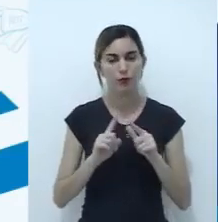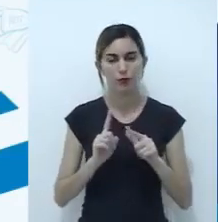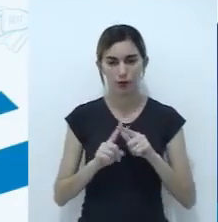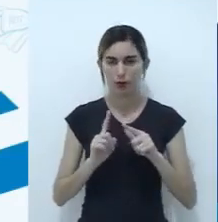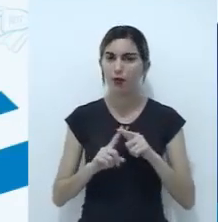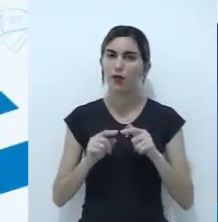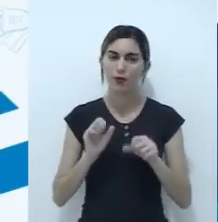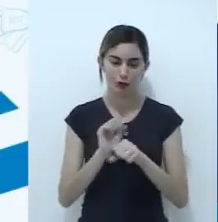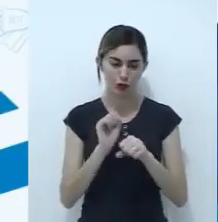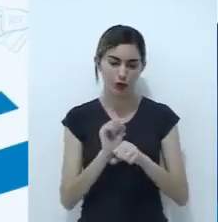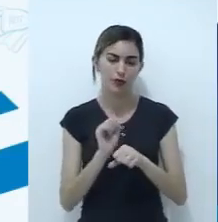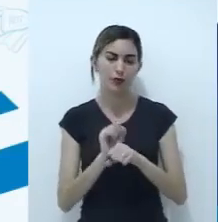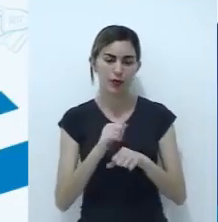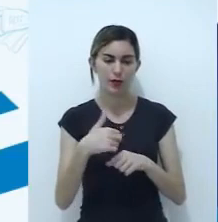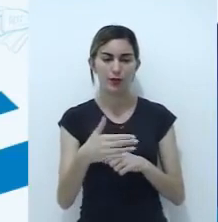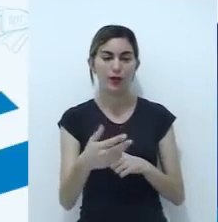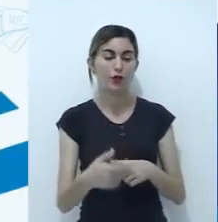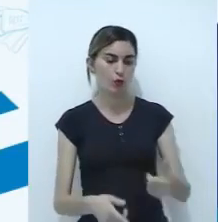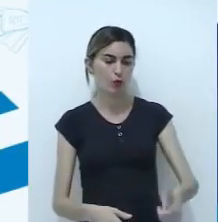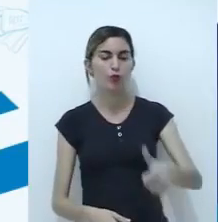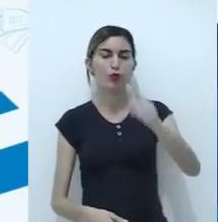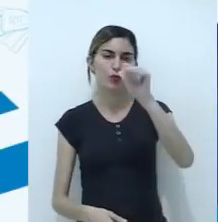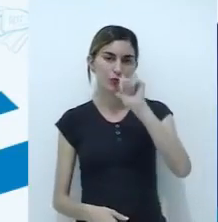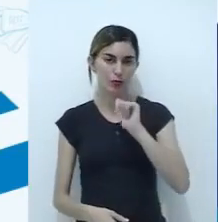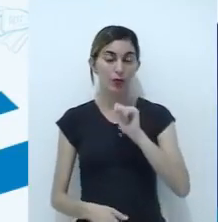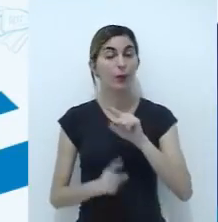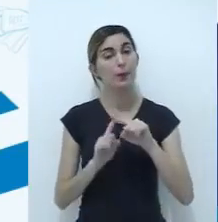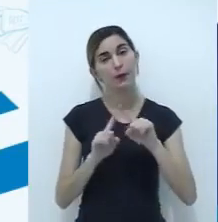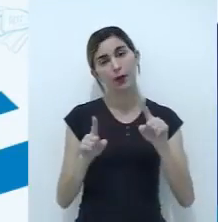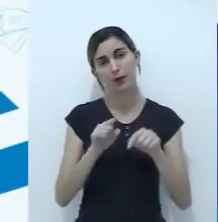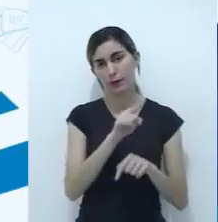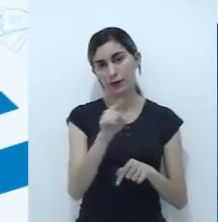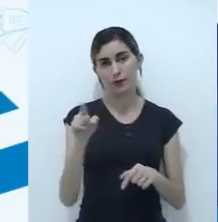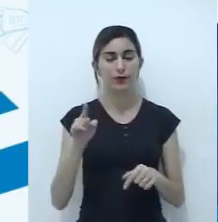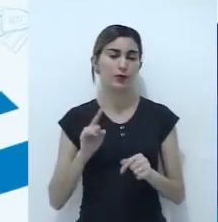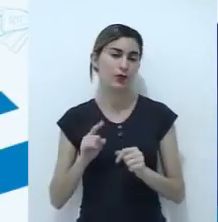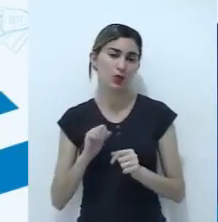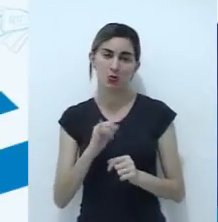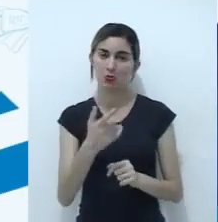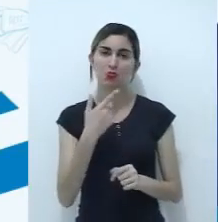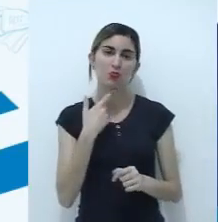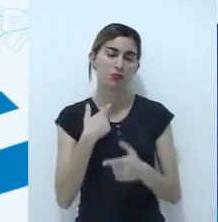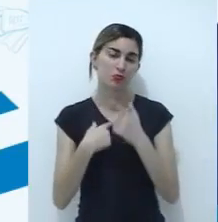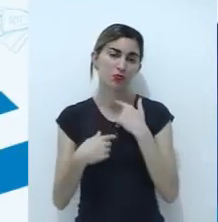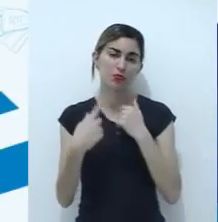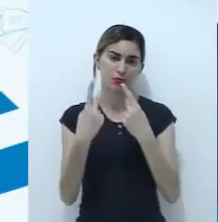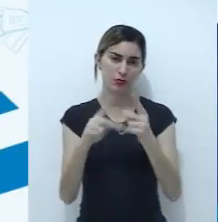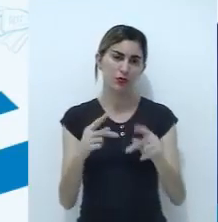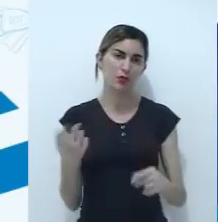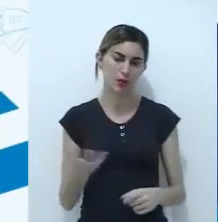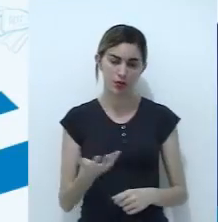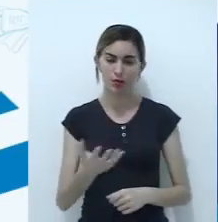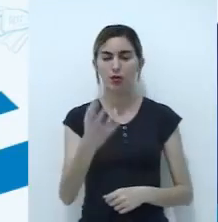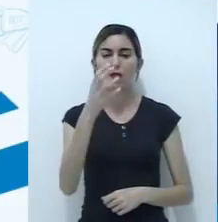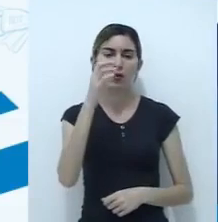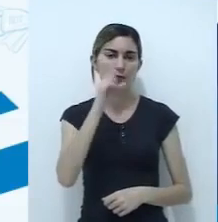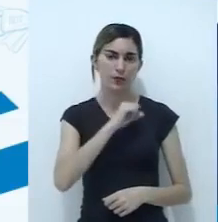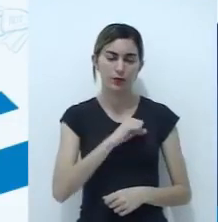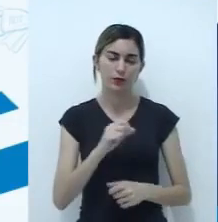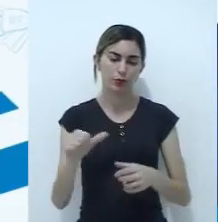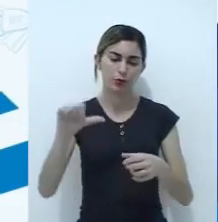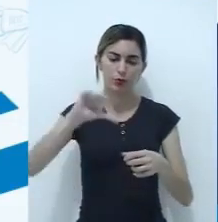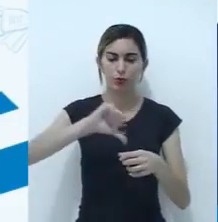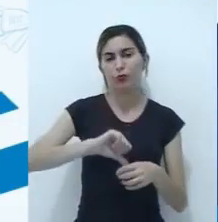porque eu prefiro esperar ali um tempo maior e vou lá e tomo. Mas você, se quiser que a velocidade seja